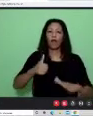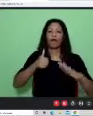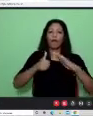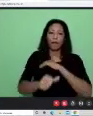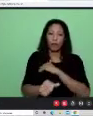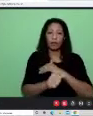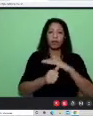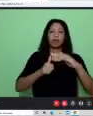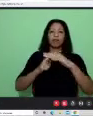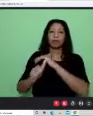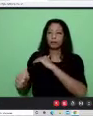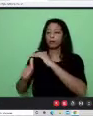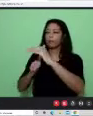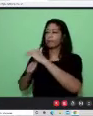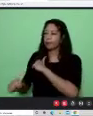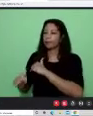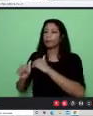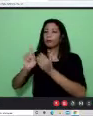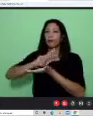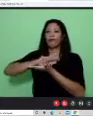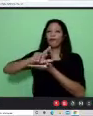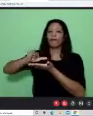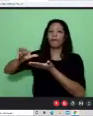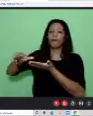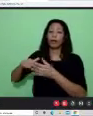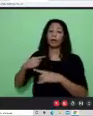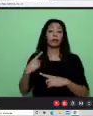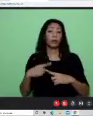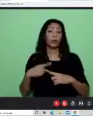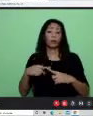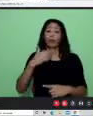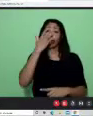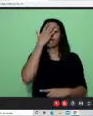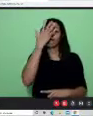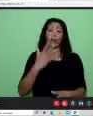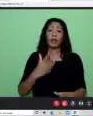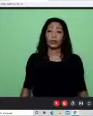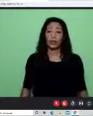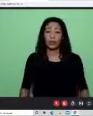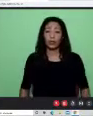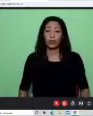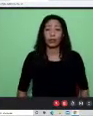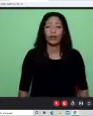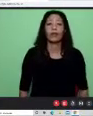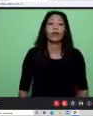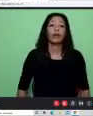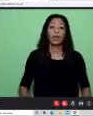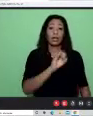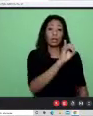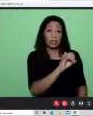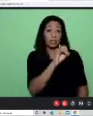de Parnamirim. Porque é muito fácil. Uma parte, vereadora. Se o prefeito não cuida dos seus prédios